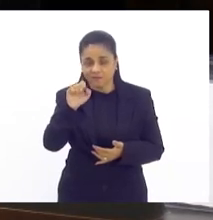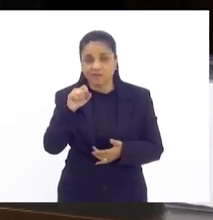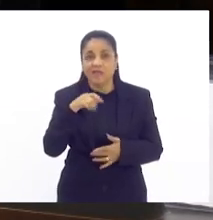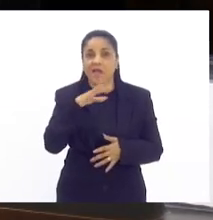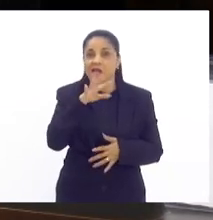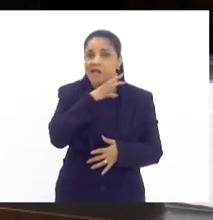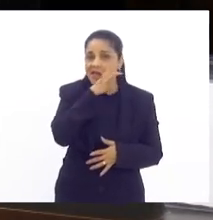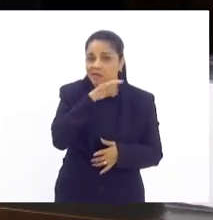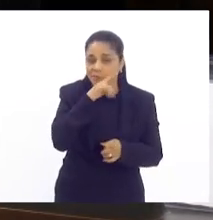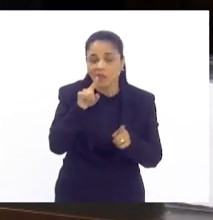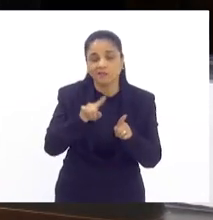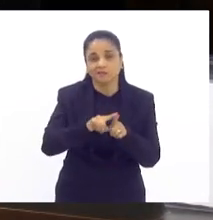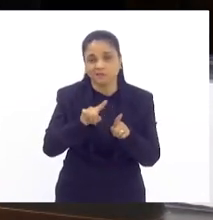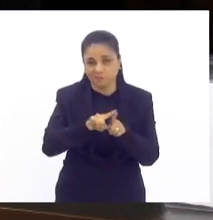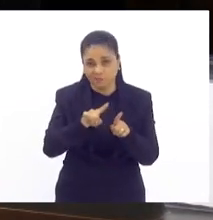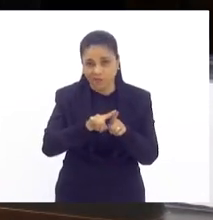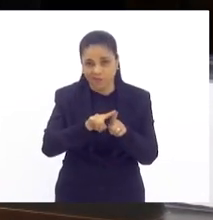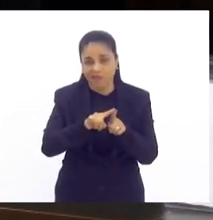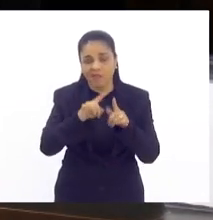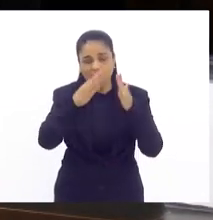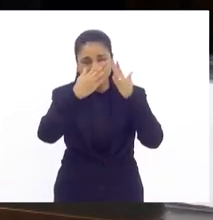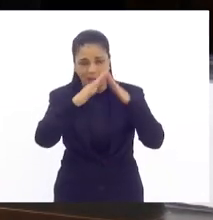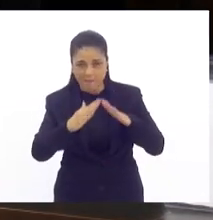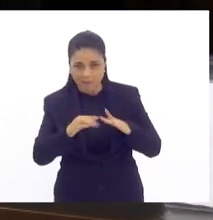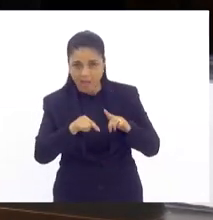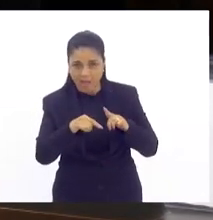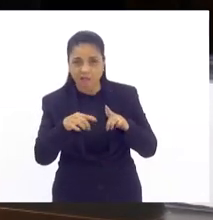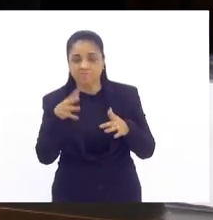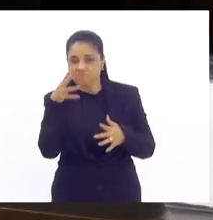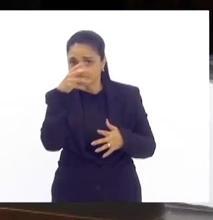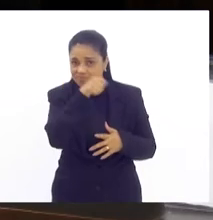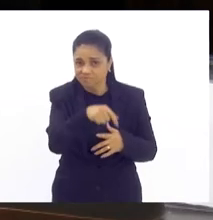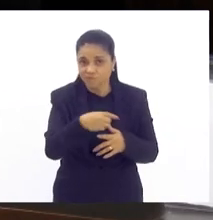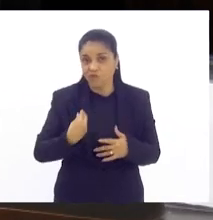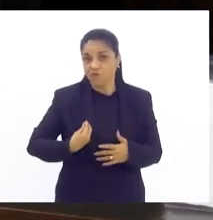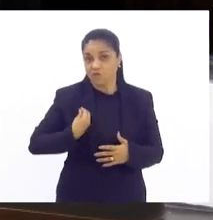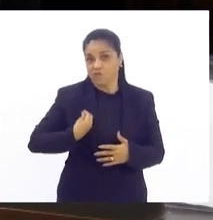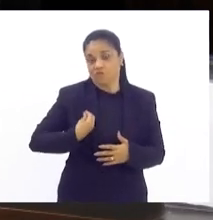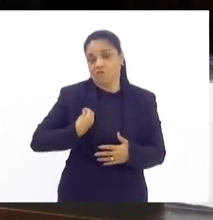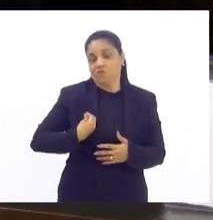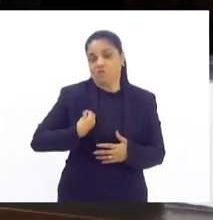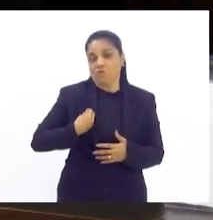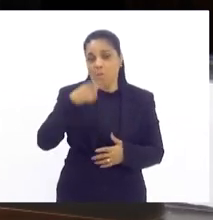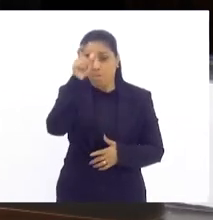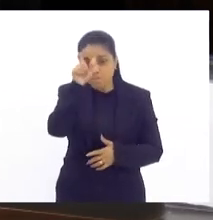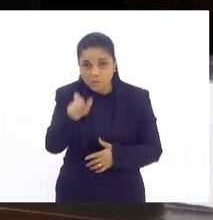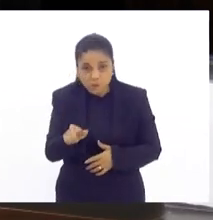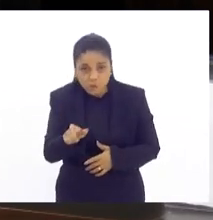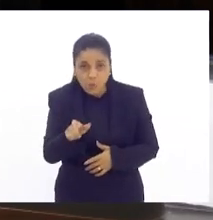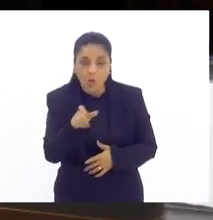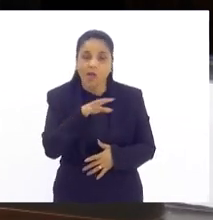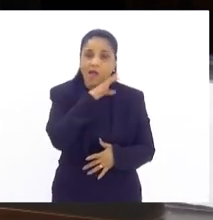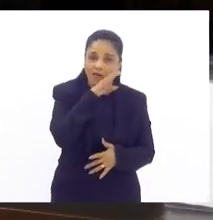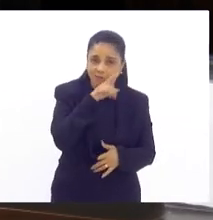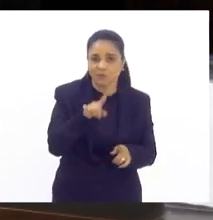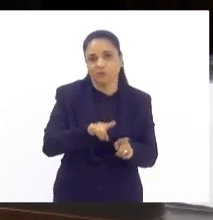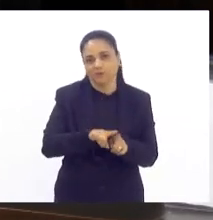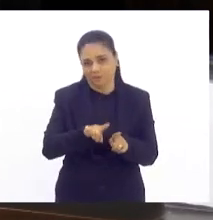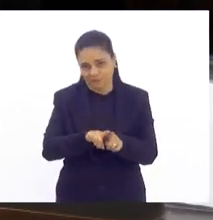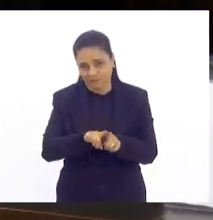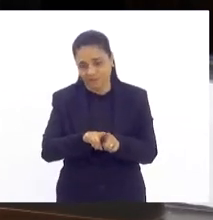em escombros com vida. Então, eles não mediram esforços, né? No momento que as pessoas